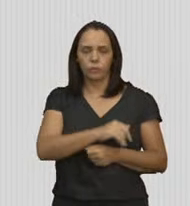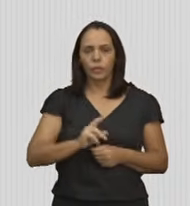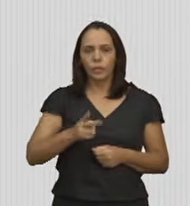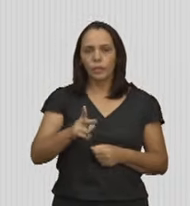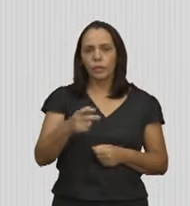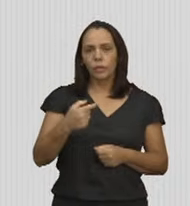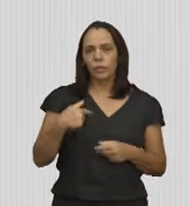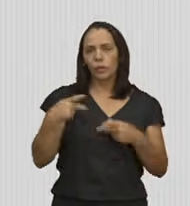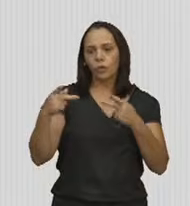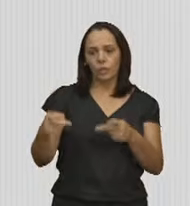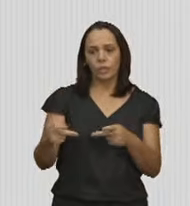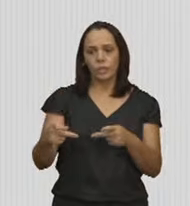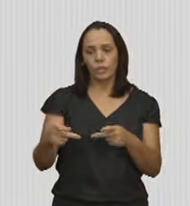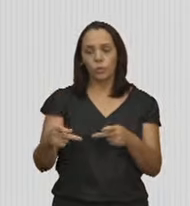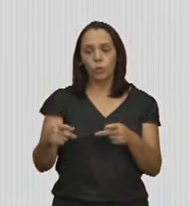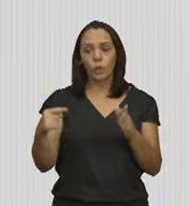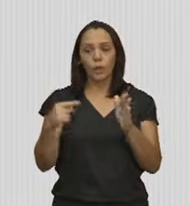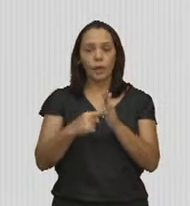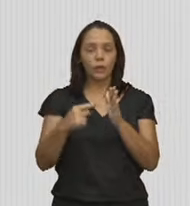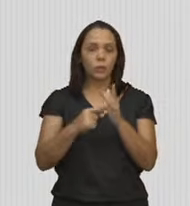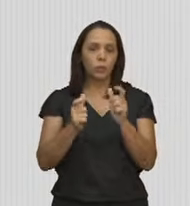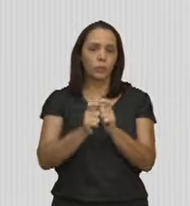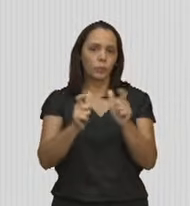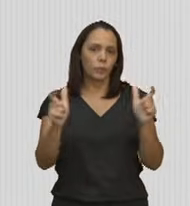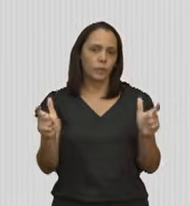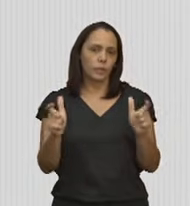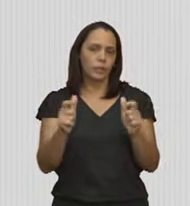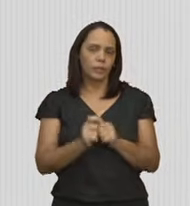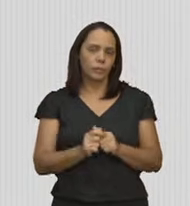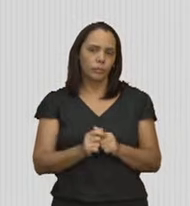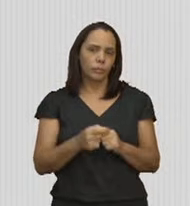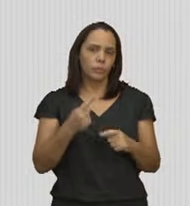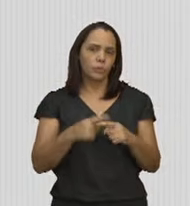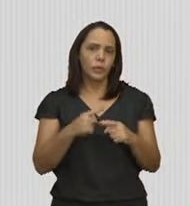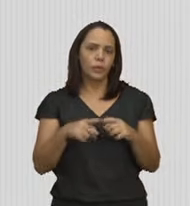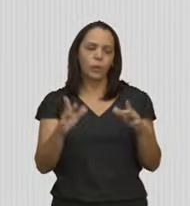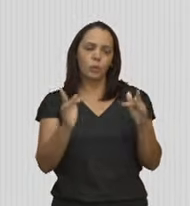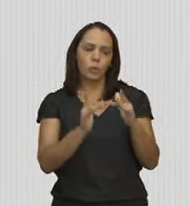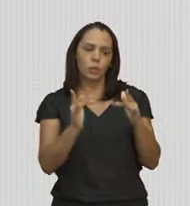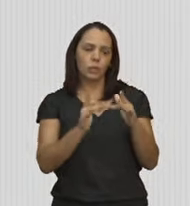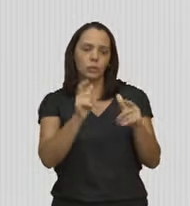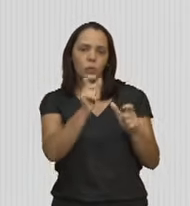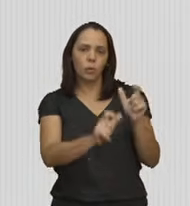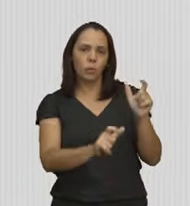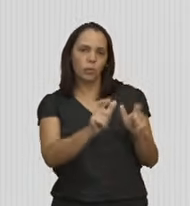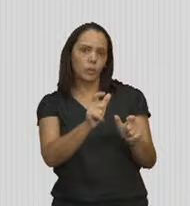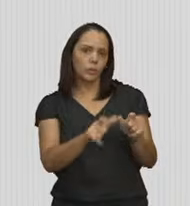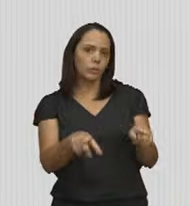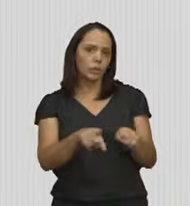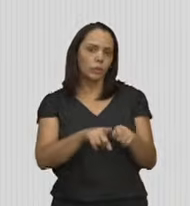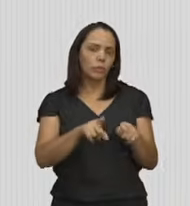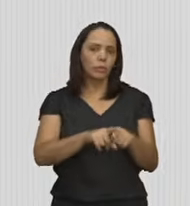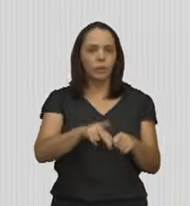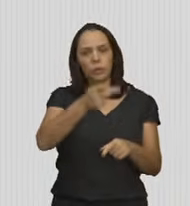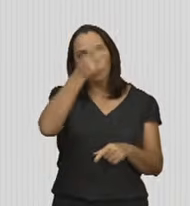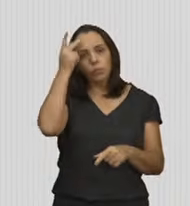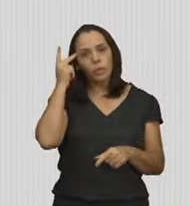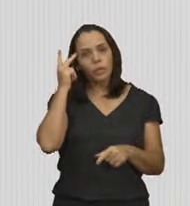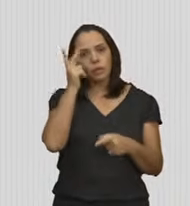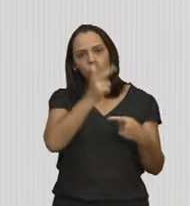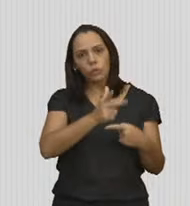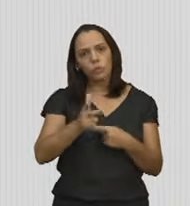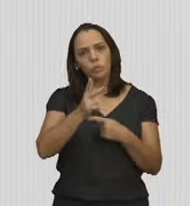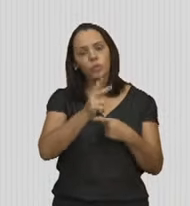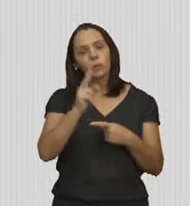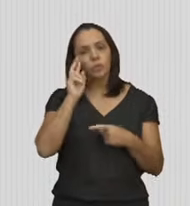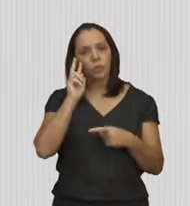de denúncias vindas desse bairro. Desde pessoas que eu tive contato na visita, até pessoas que veem o vídeo que a gente posta nas redes sociais e falam,